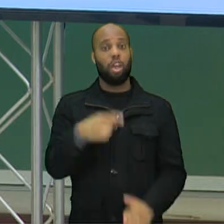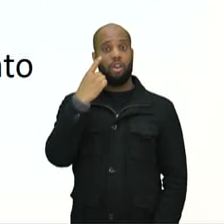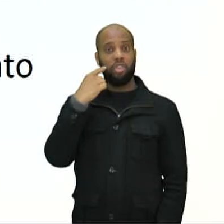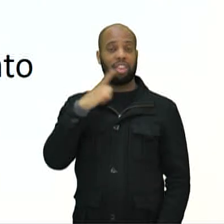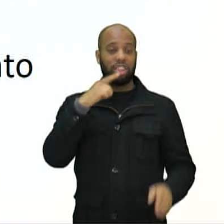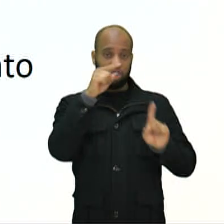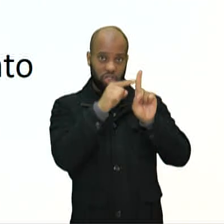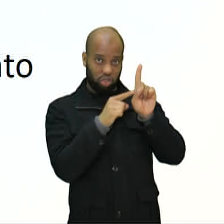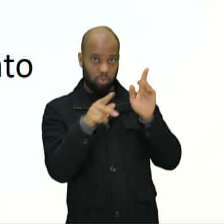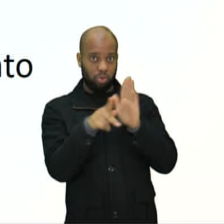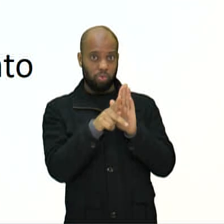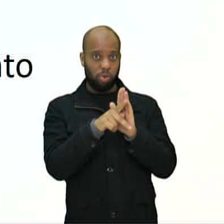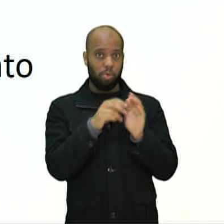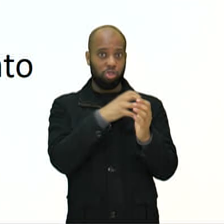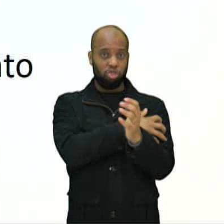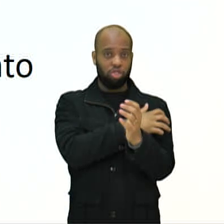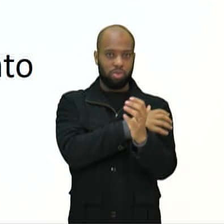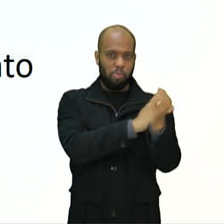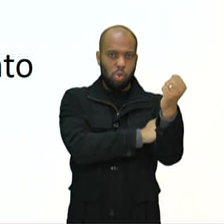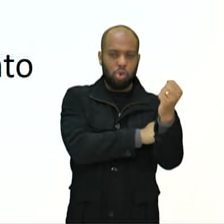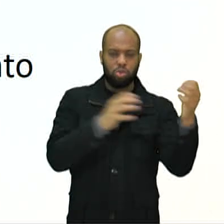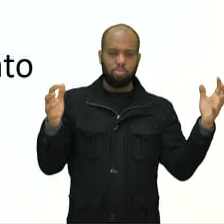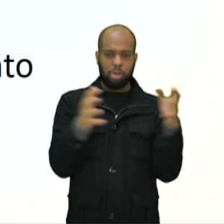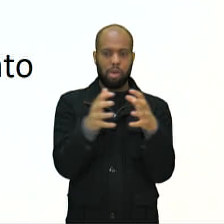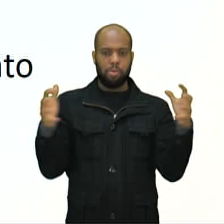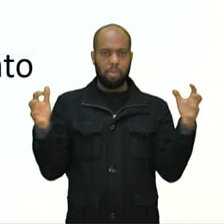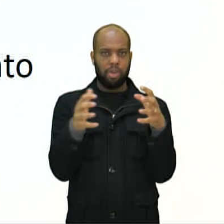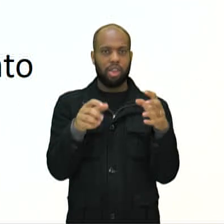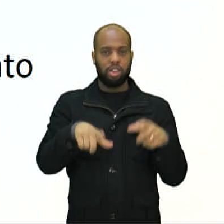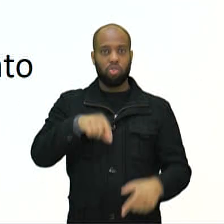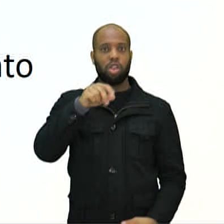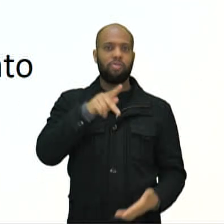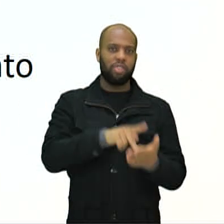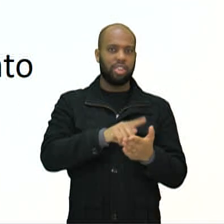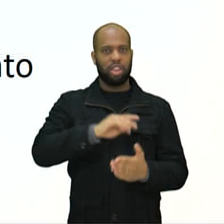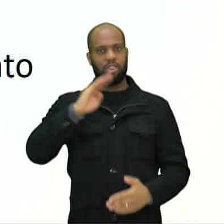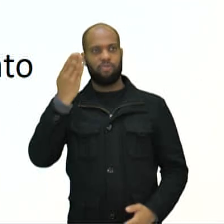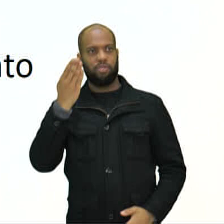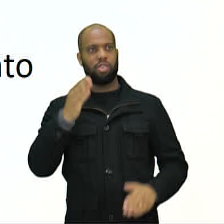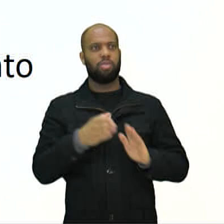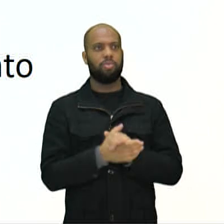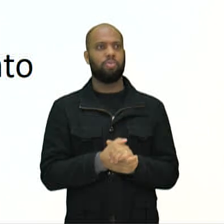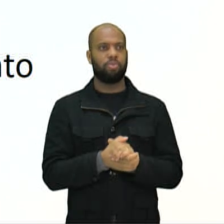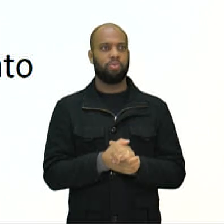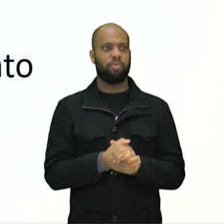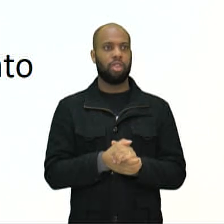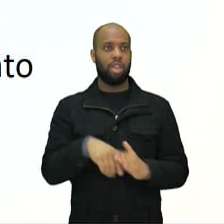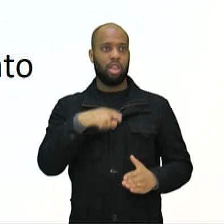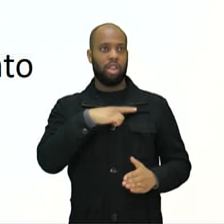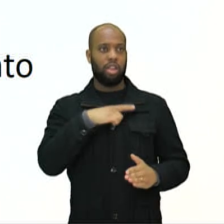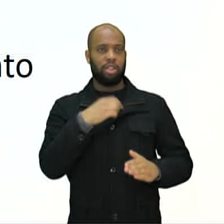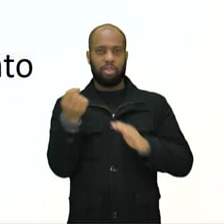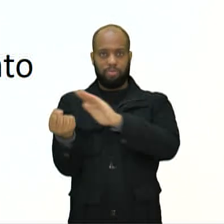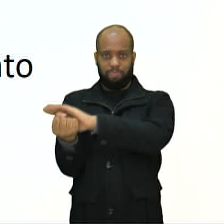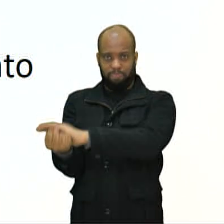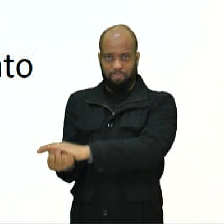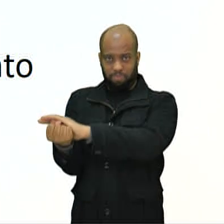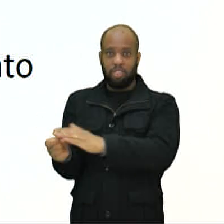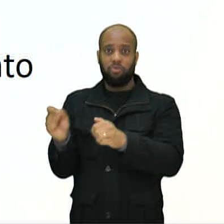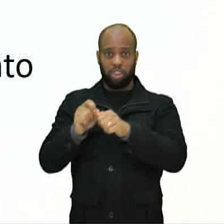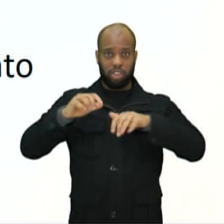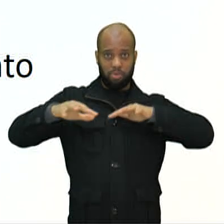tipos de contração muscular e assinale verdadeiro ou falso. A contração isométrica gera movimento e alteração do